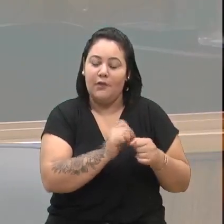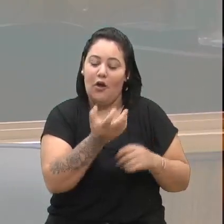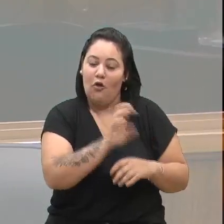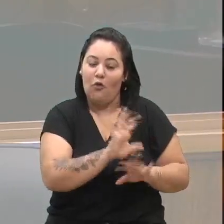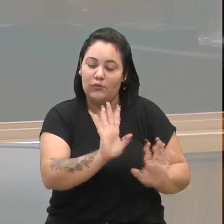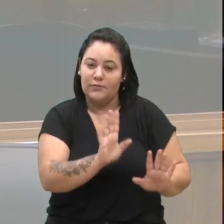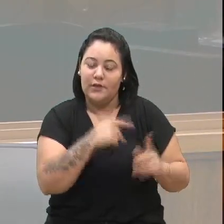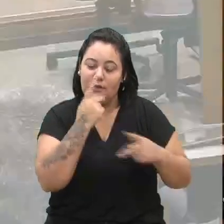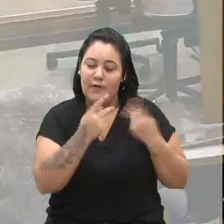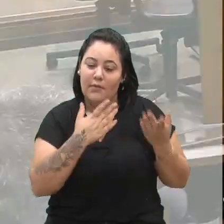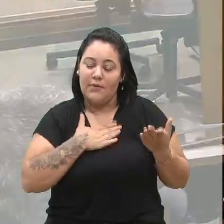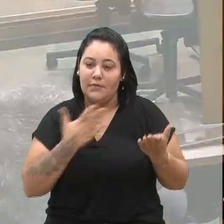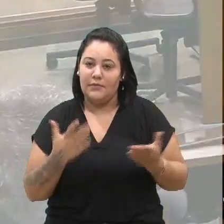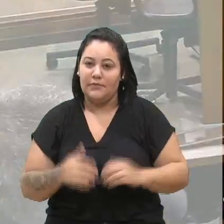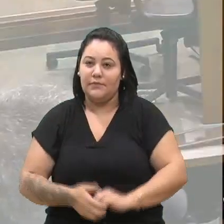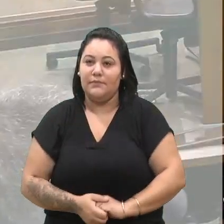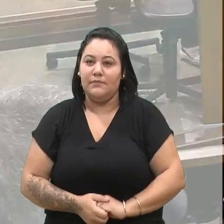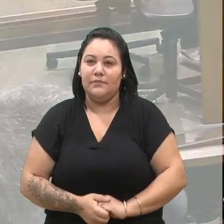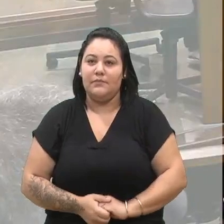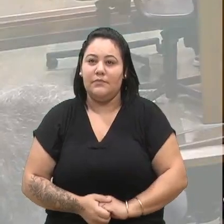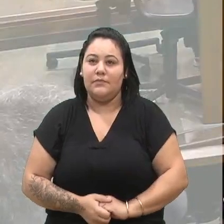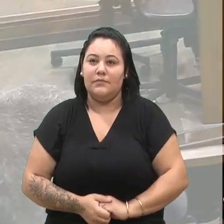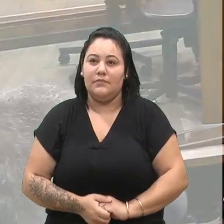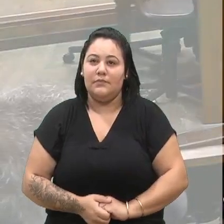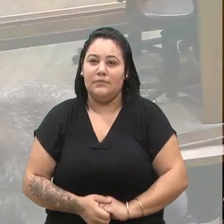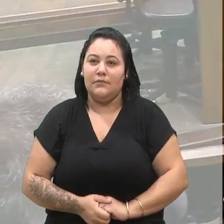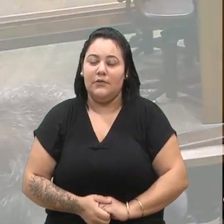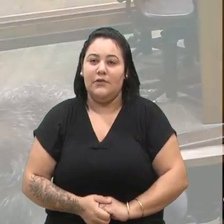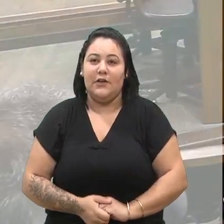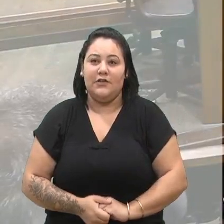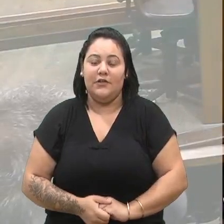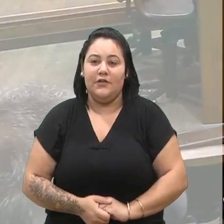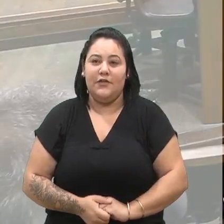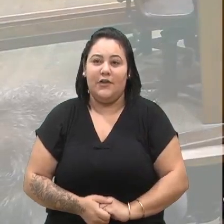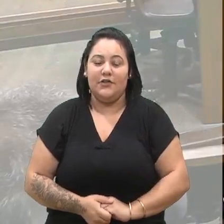Muito obrigado. Declara voto, senhor presidente. Para